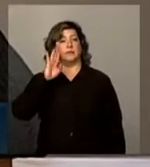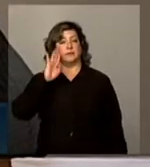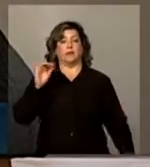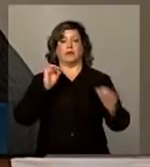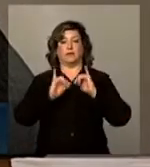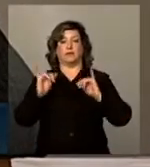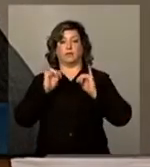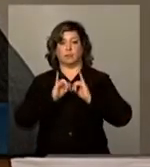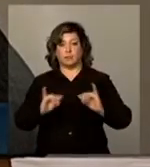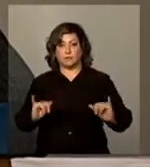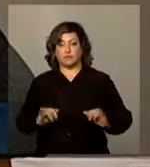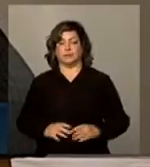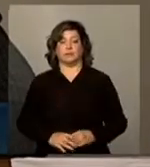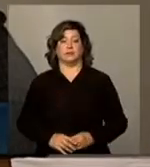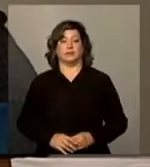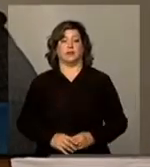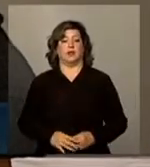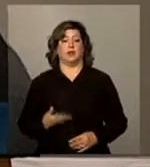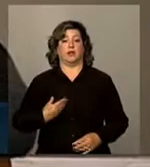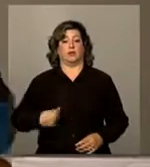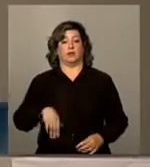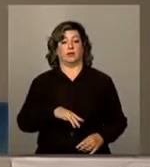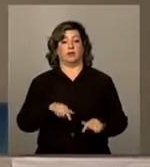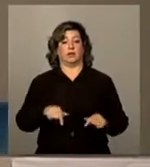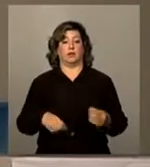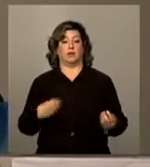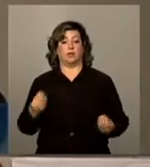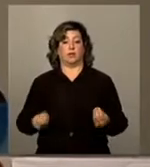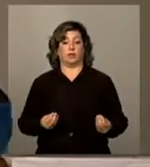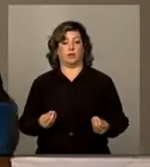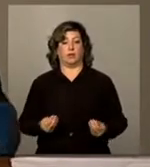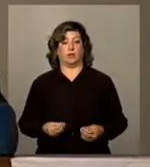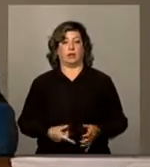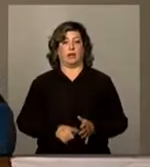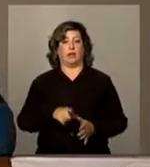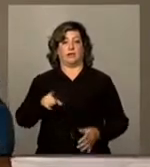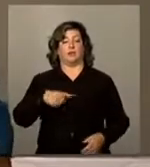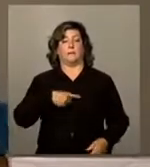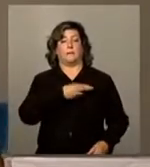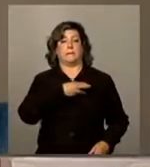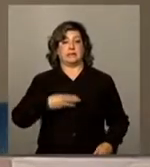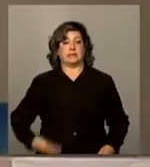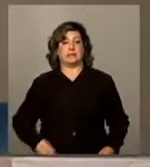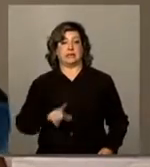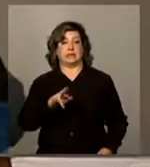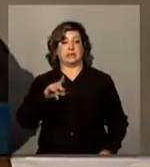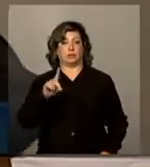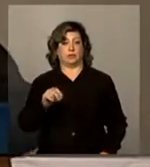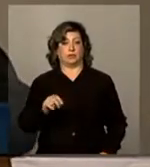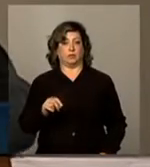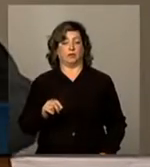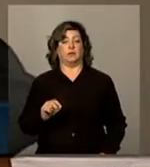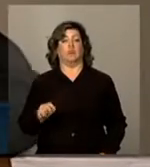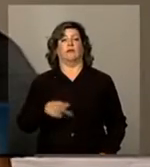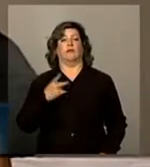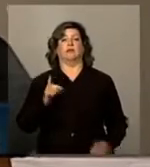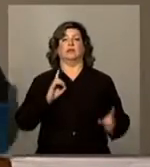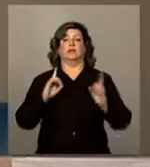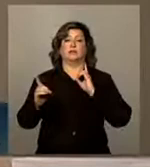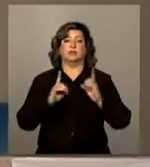informações fundamentais. Nós aqui, como disse o ministro Guido, discutimos bastante